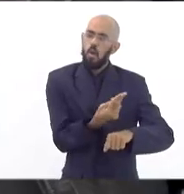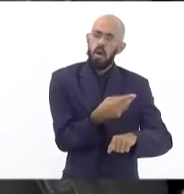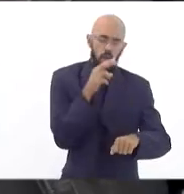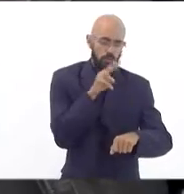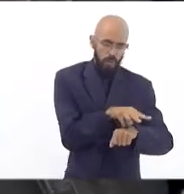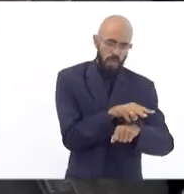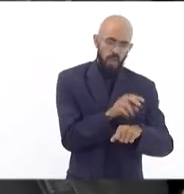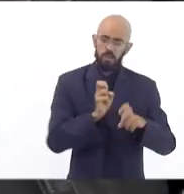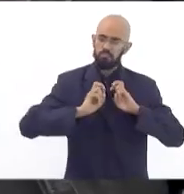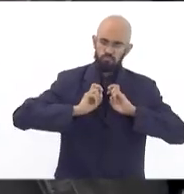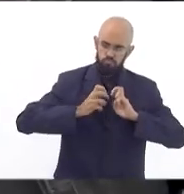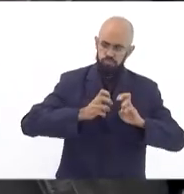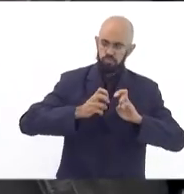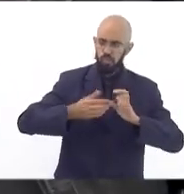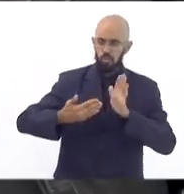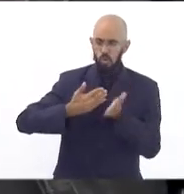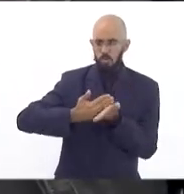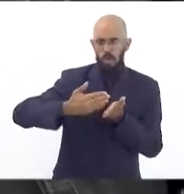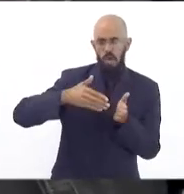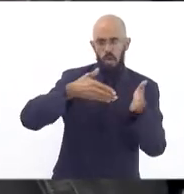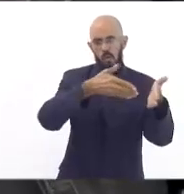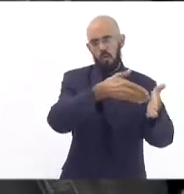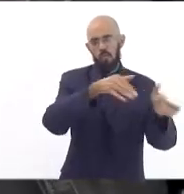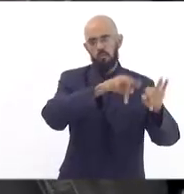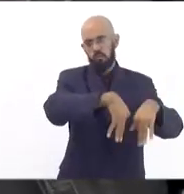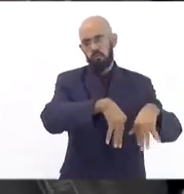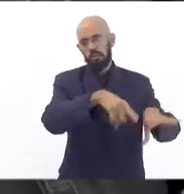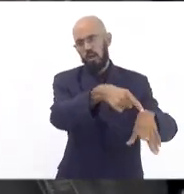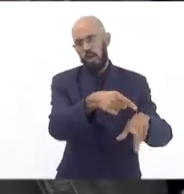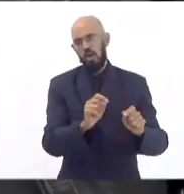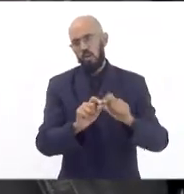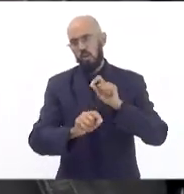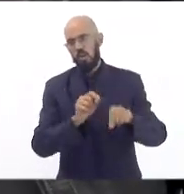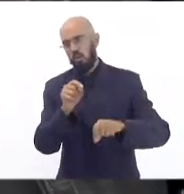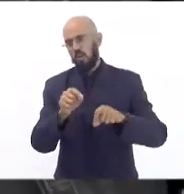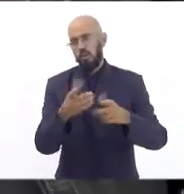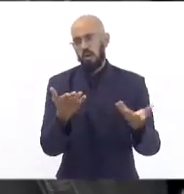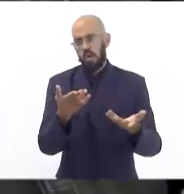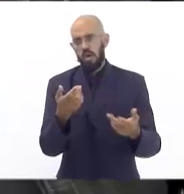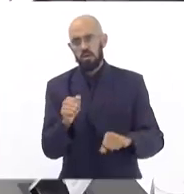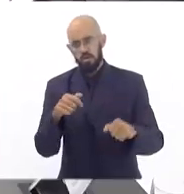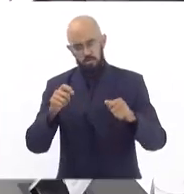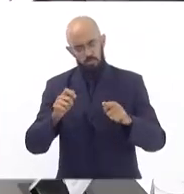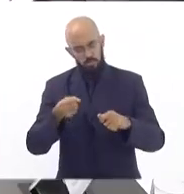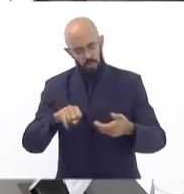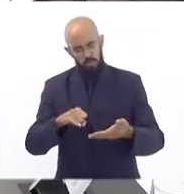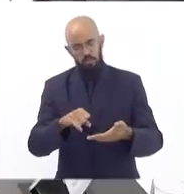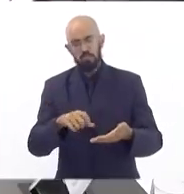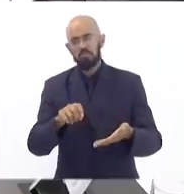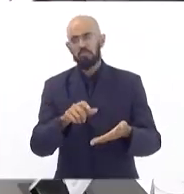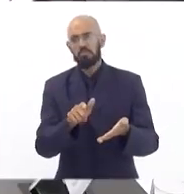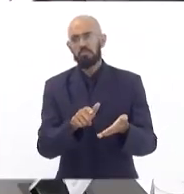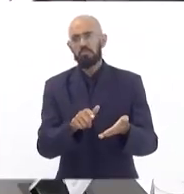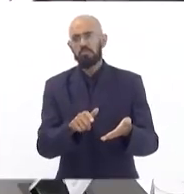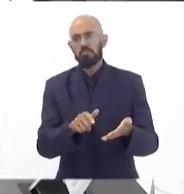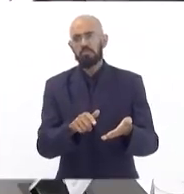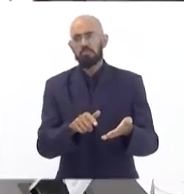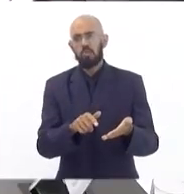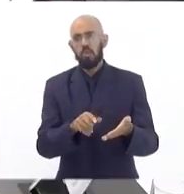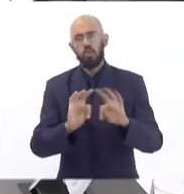da filha da galinha ferra e eu posso posso dizer aqui com a chama embaixo me dá um papel aqui embaixo em